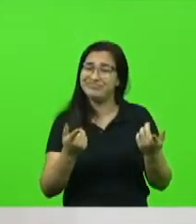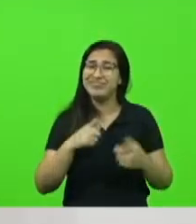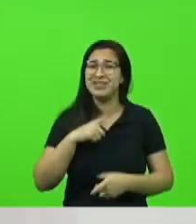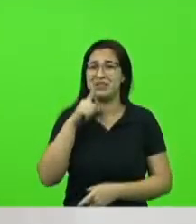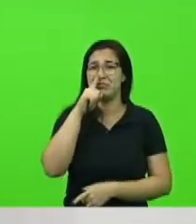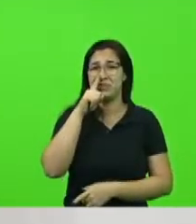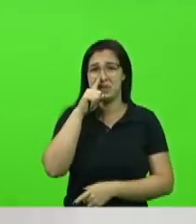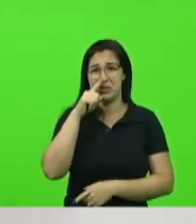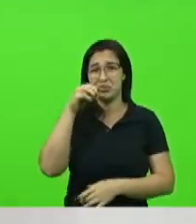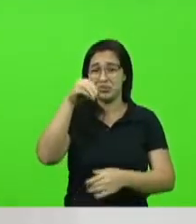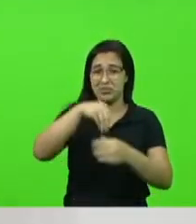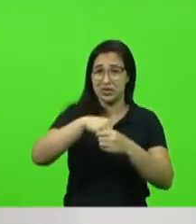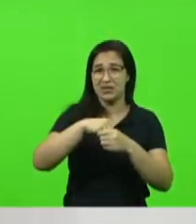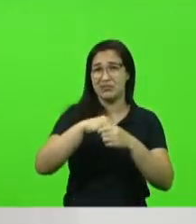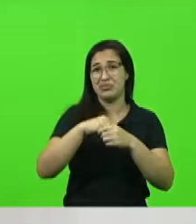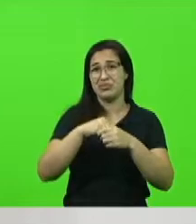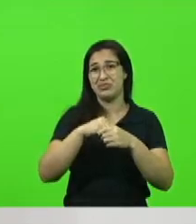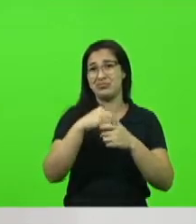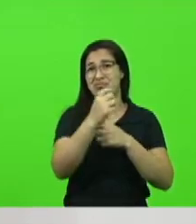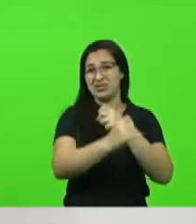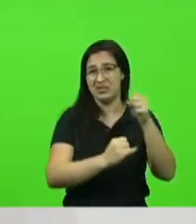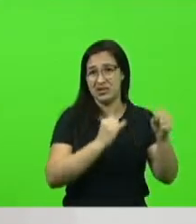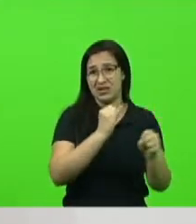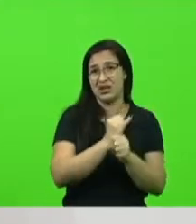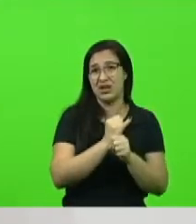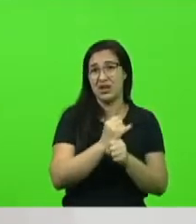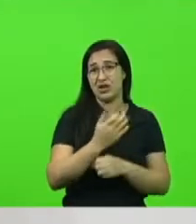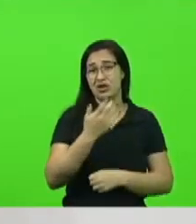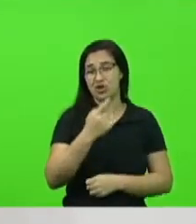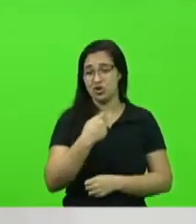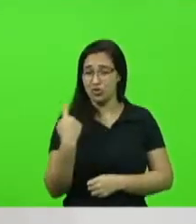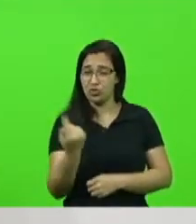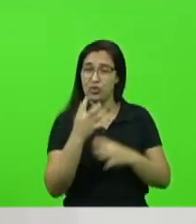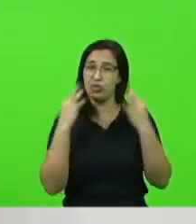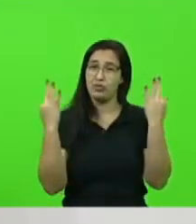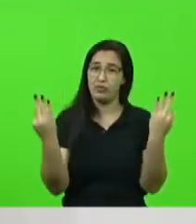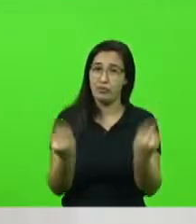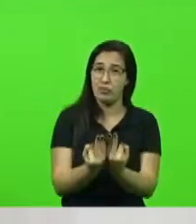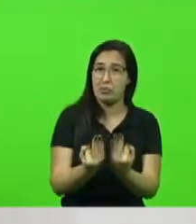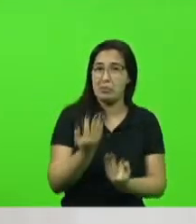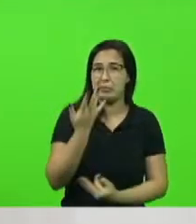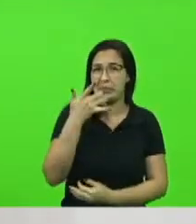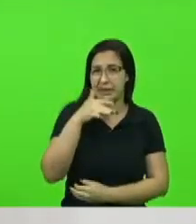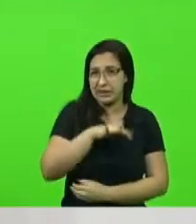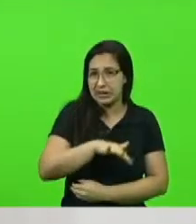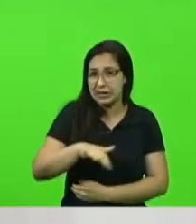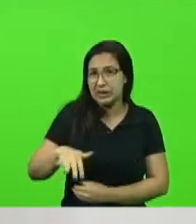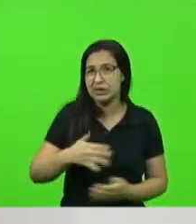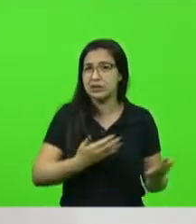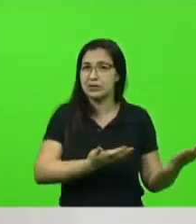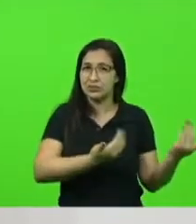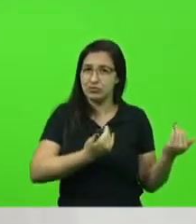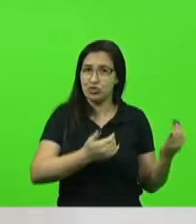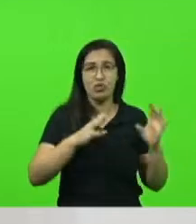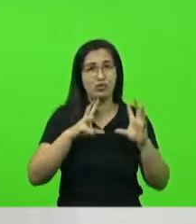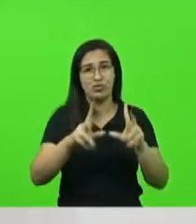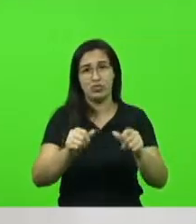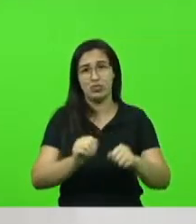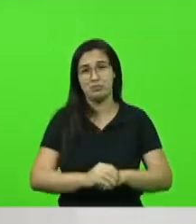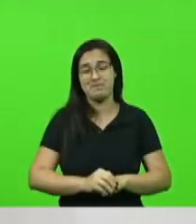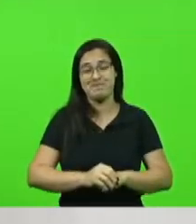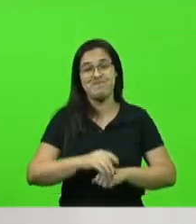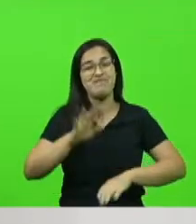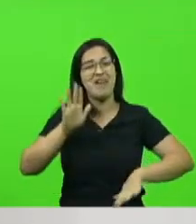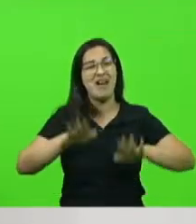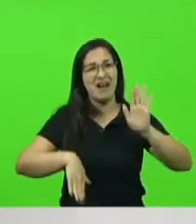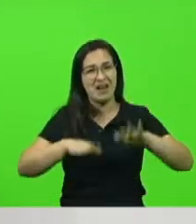internet para nossas famílias, para nossas crianças, para a nossa juventude. E, às vezes,